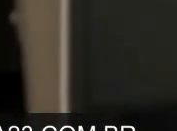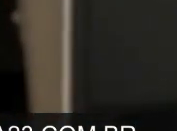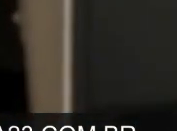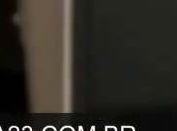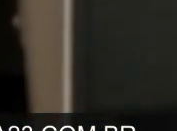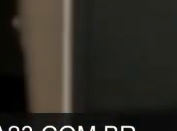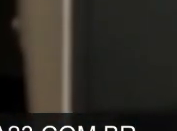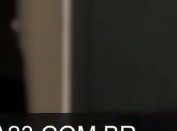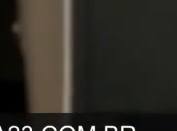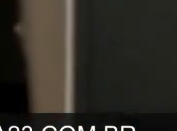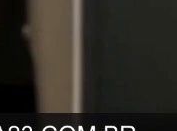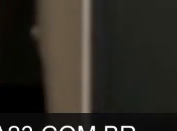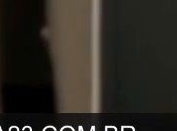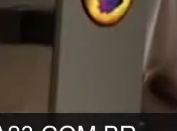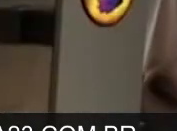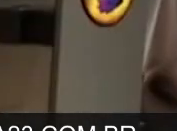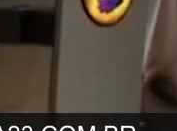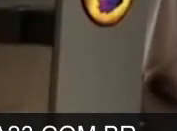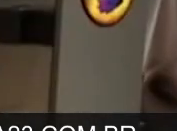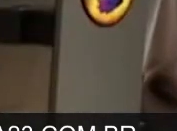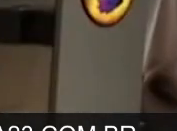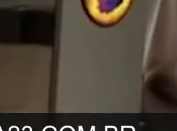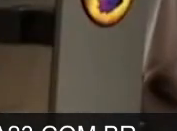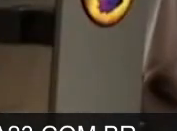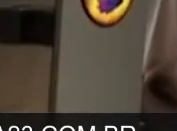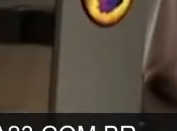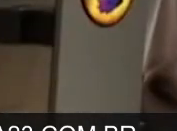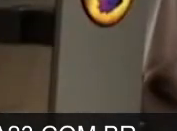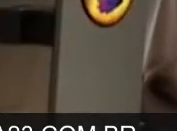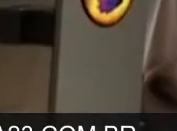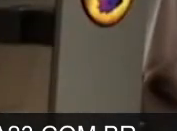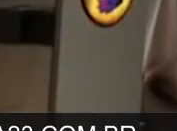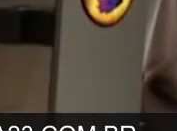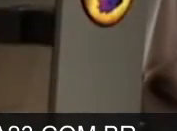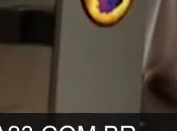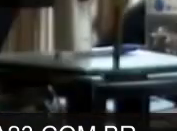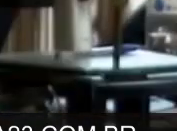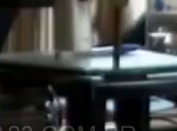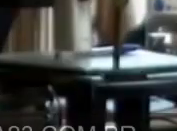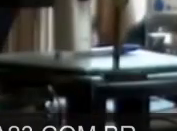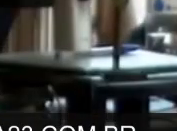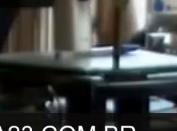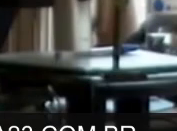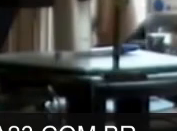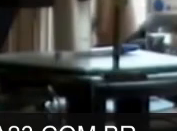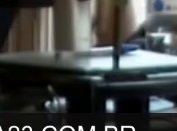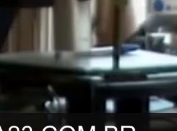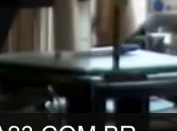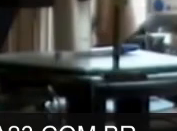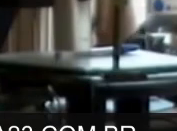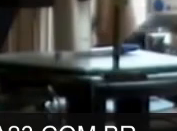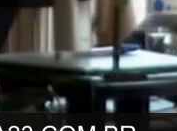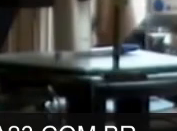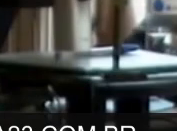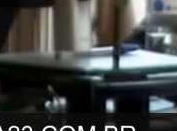claro, também uma certa dificuldade em algumas ações. Mas procura entender como que é o tratamento, né?